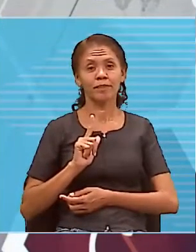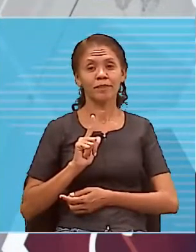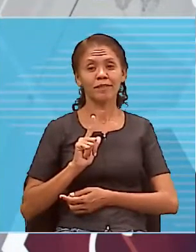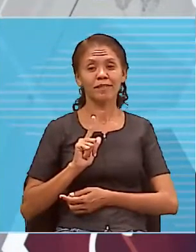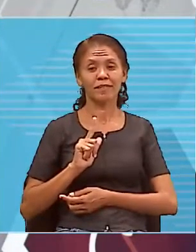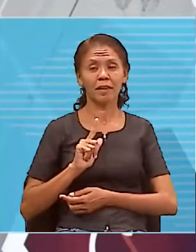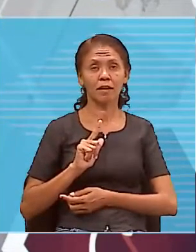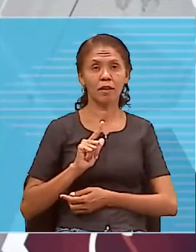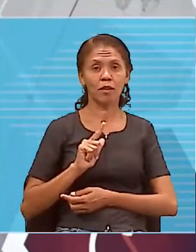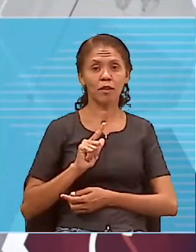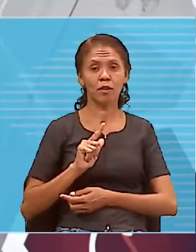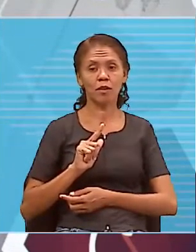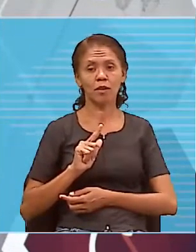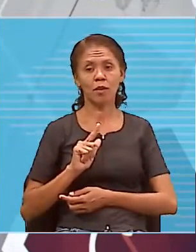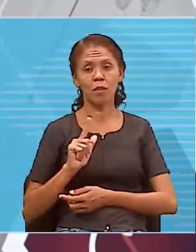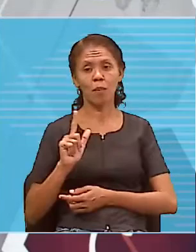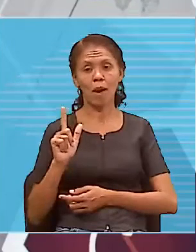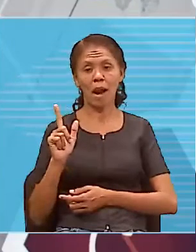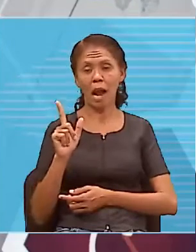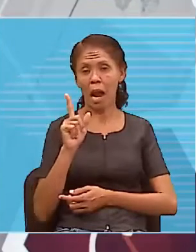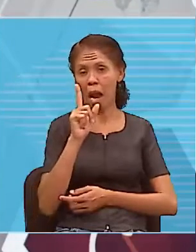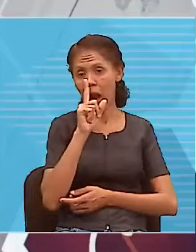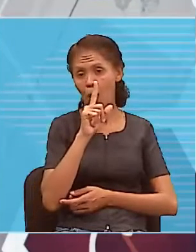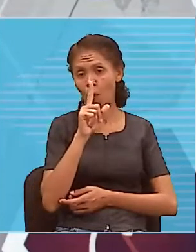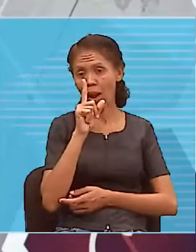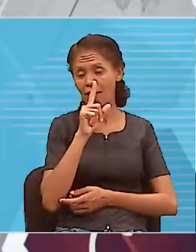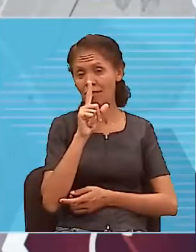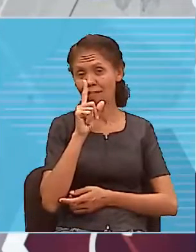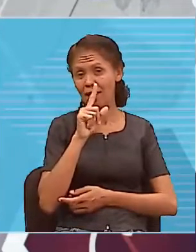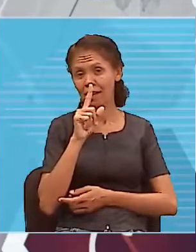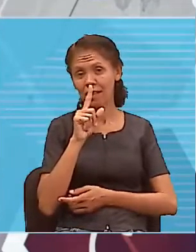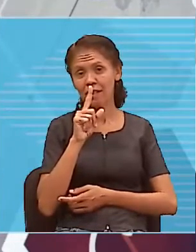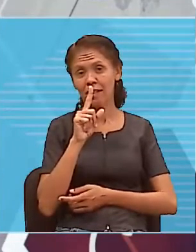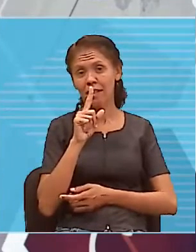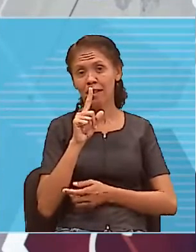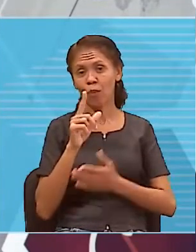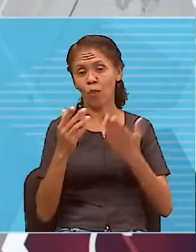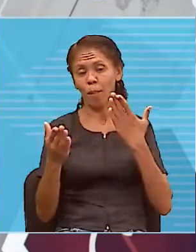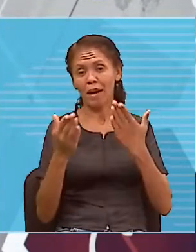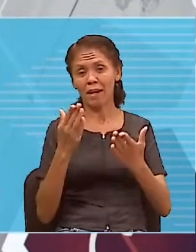oscilação semelhante aquela rádio original